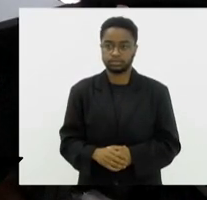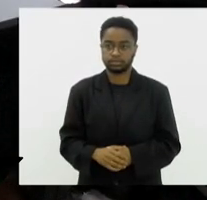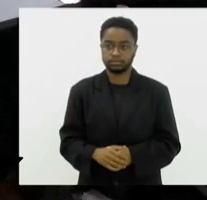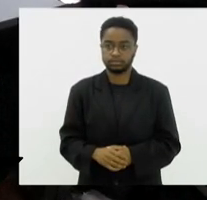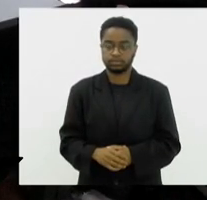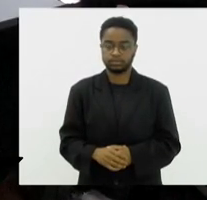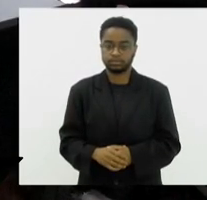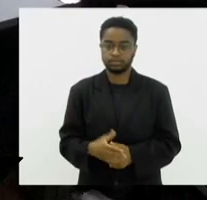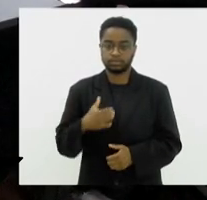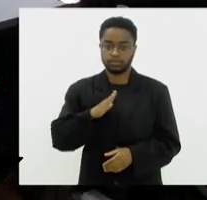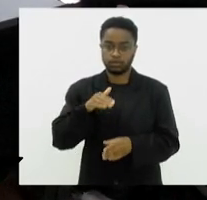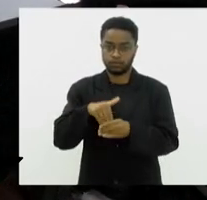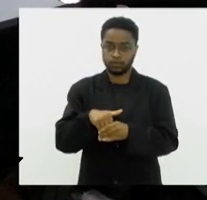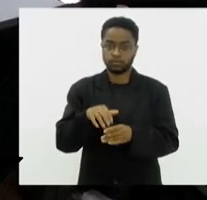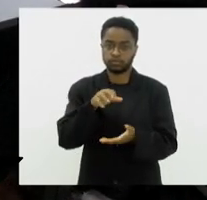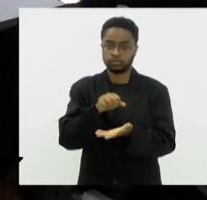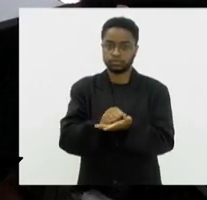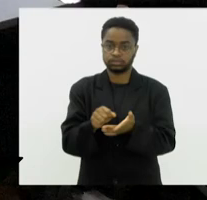O meu voto também já está...